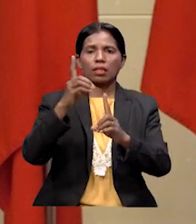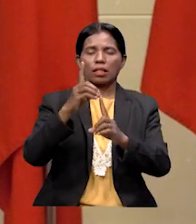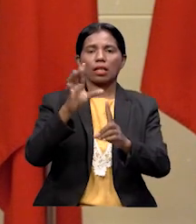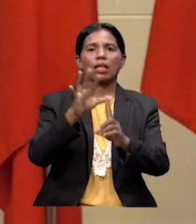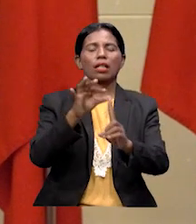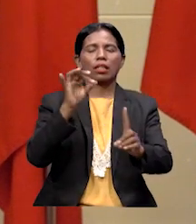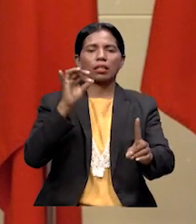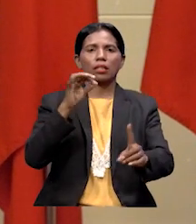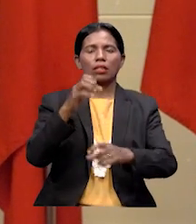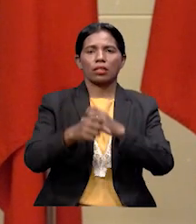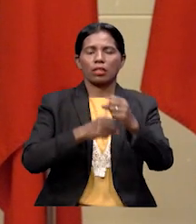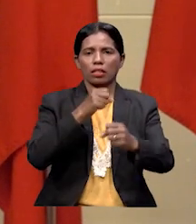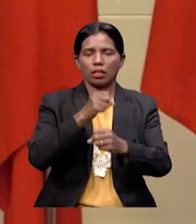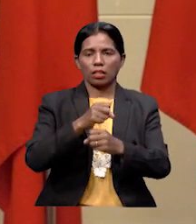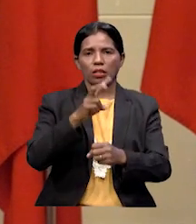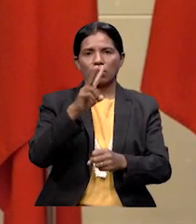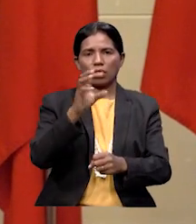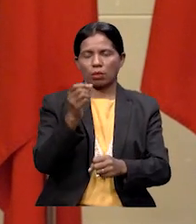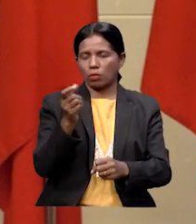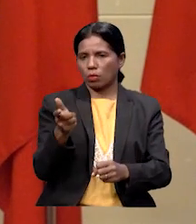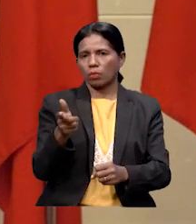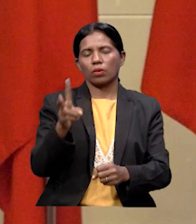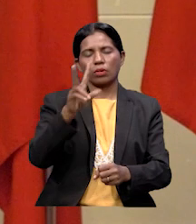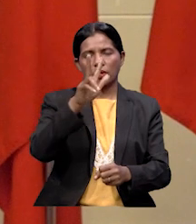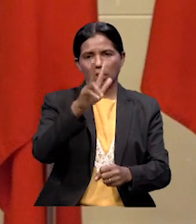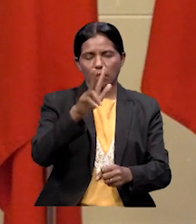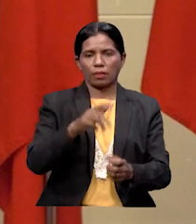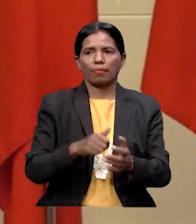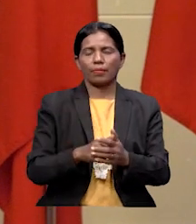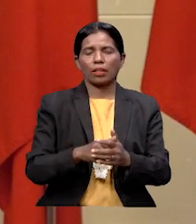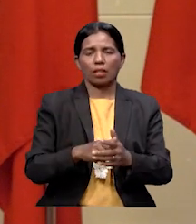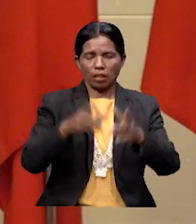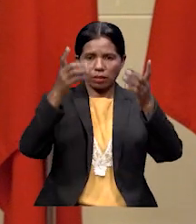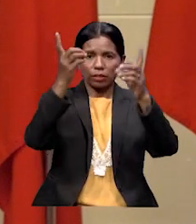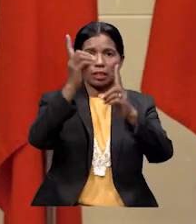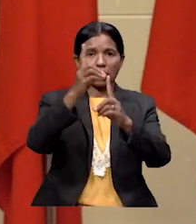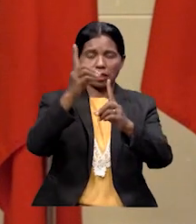tinan 2023 nião. Data be marca be eleição nemos.